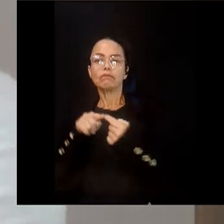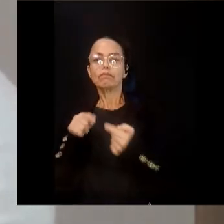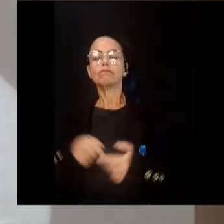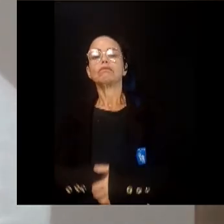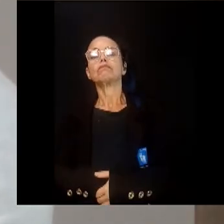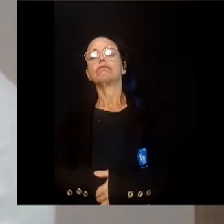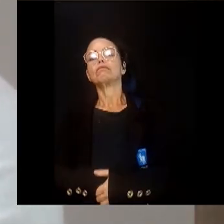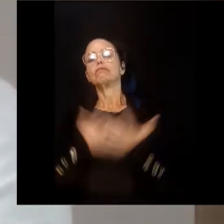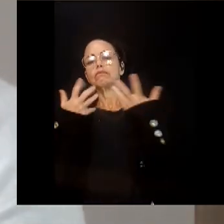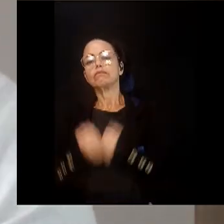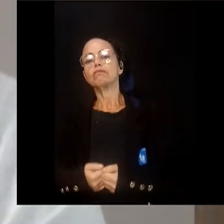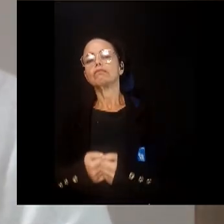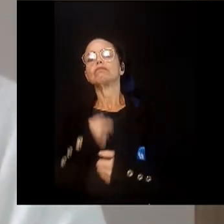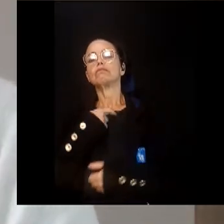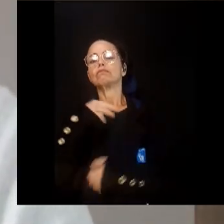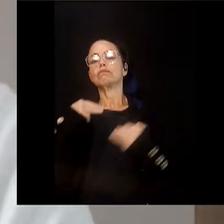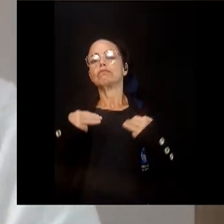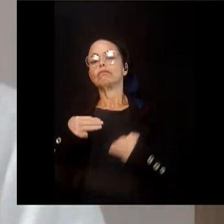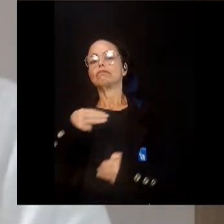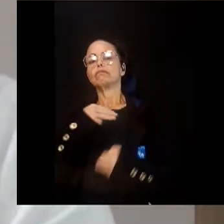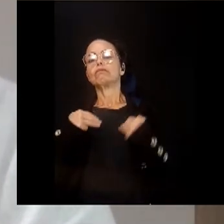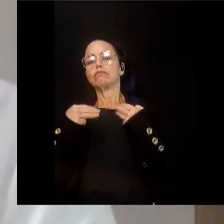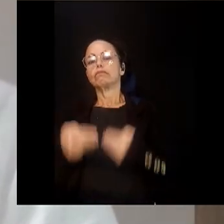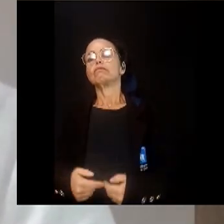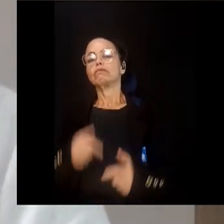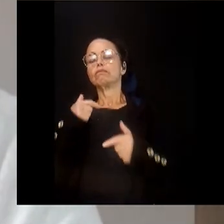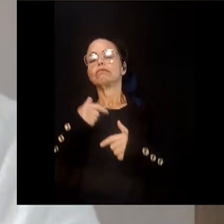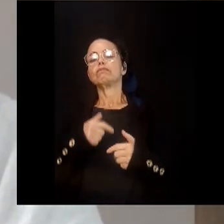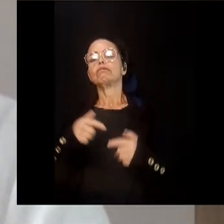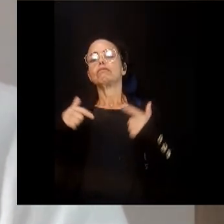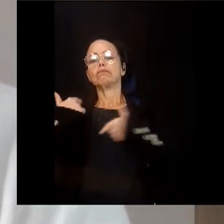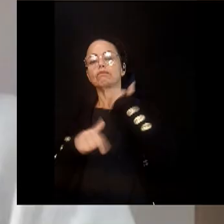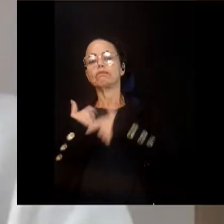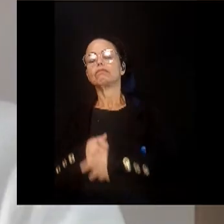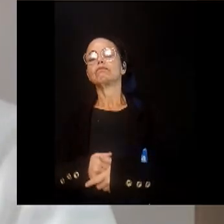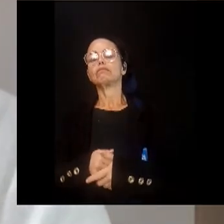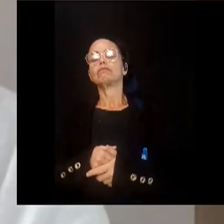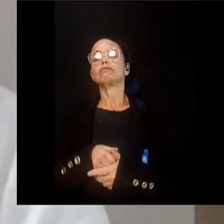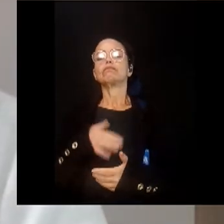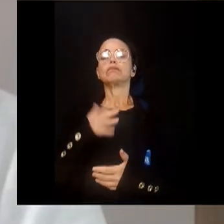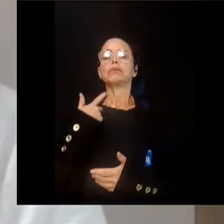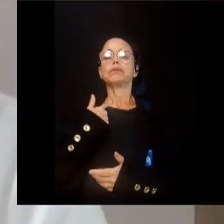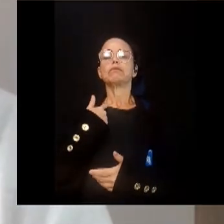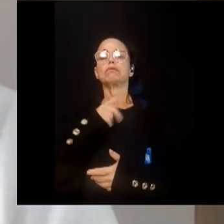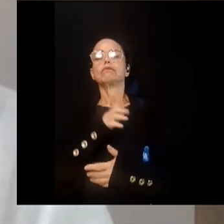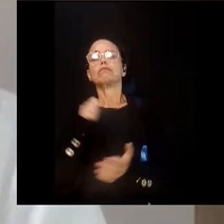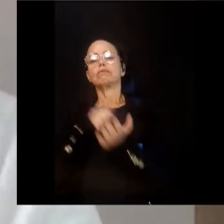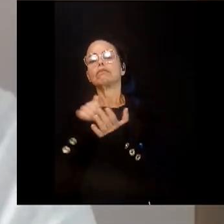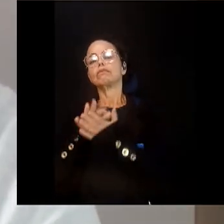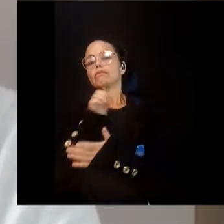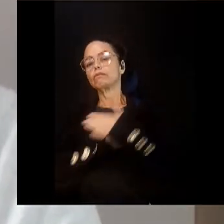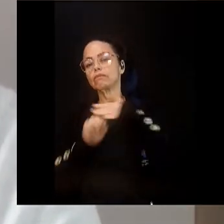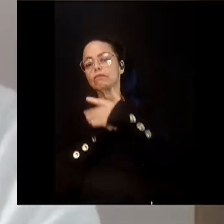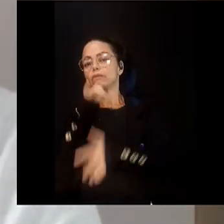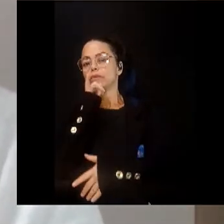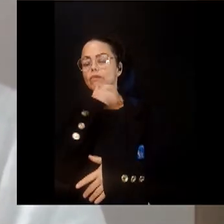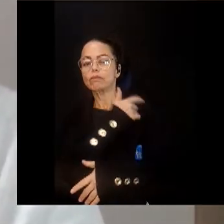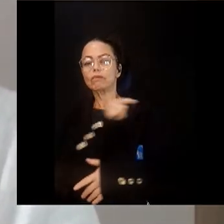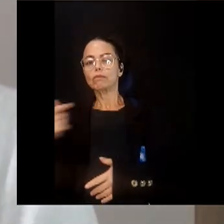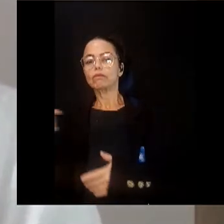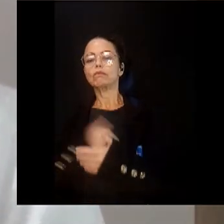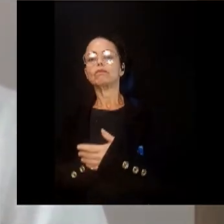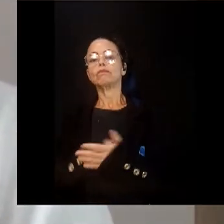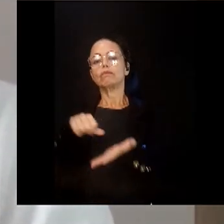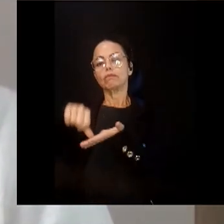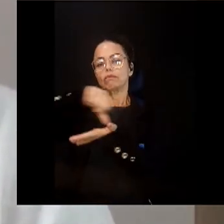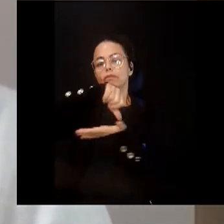que o Ministério do Trabalho e Emprego autue, fiscalize e multe a empresa, caso, por exemplo, ela não tenha mapeado o que tem adoecido